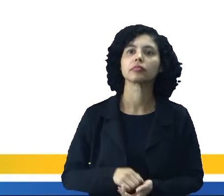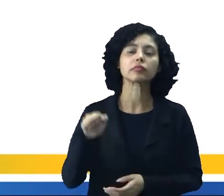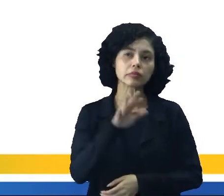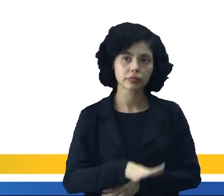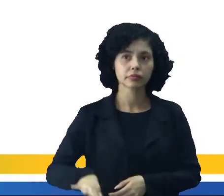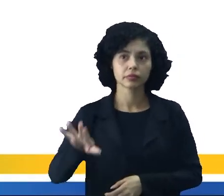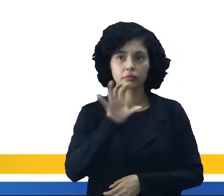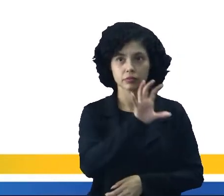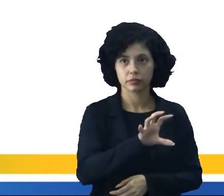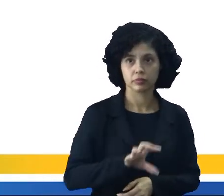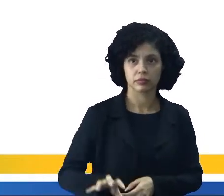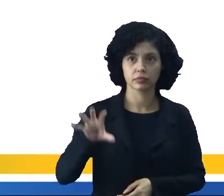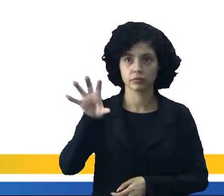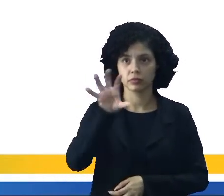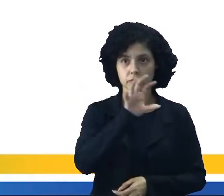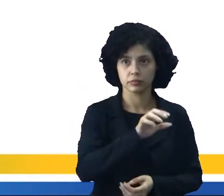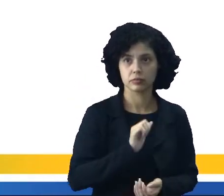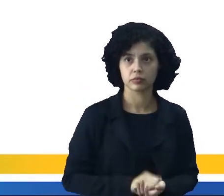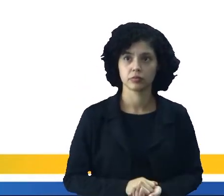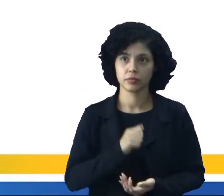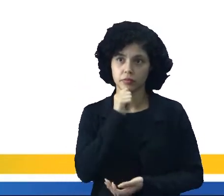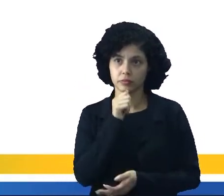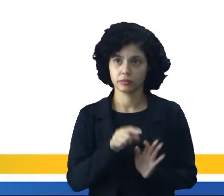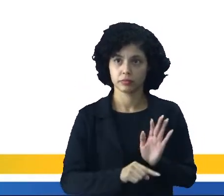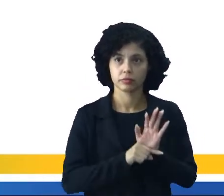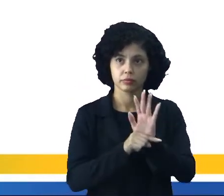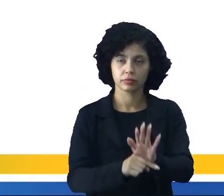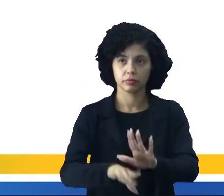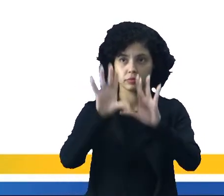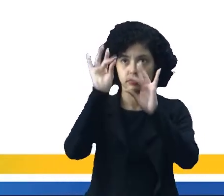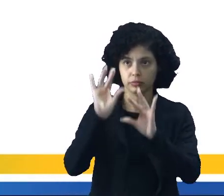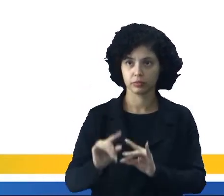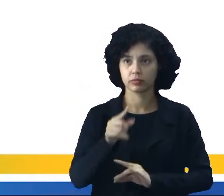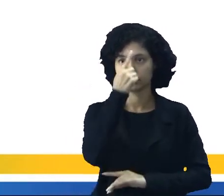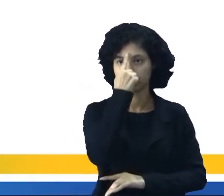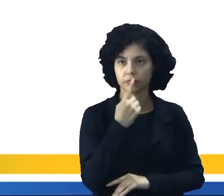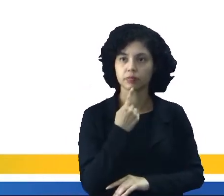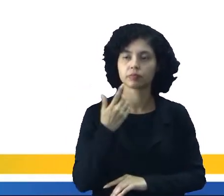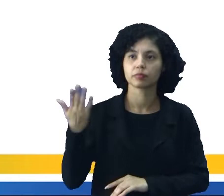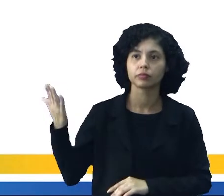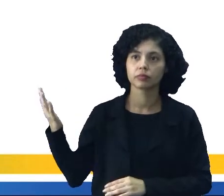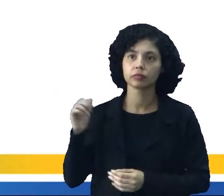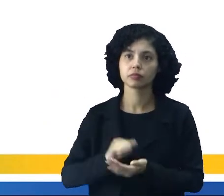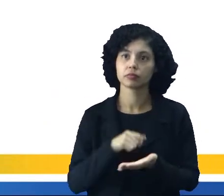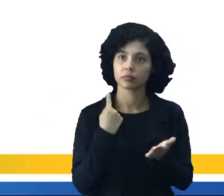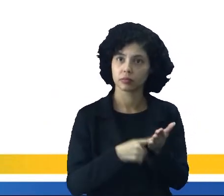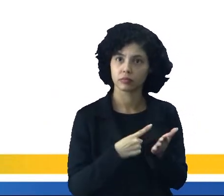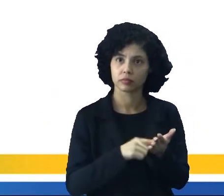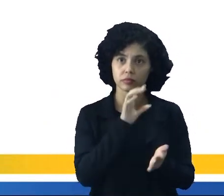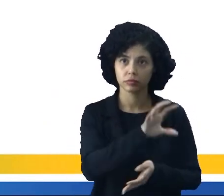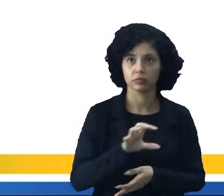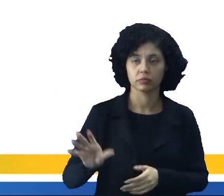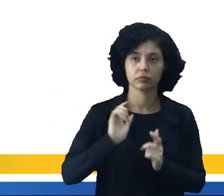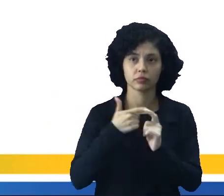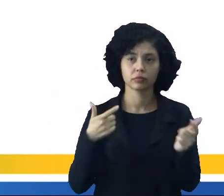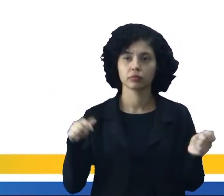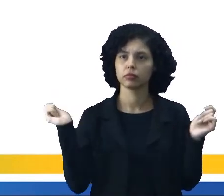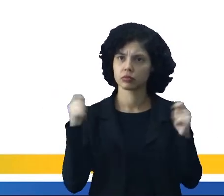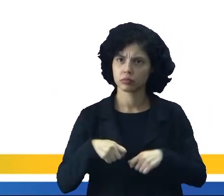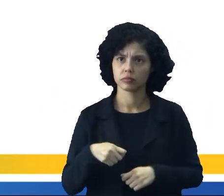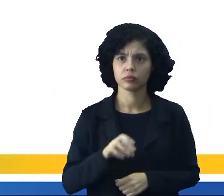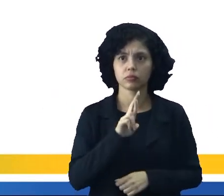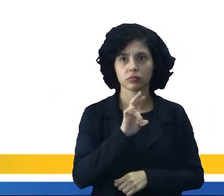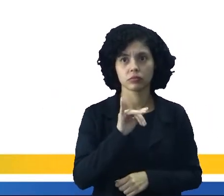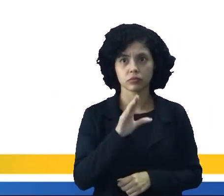determine a área da região em destaque apresentada pela figura a seguir considere que a região maior